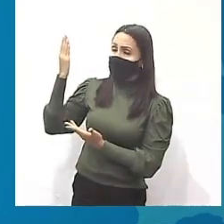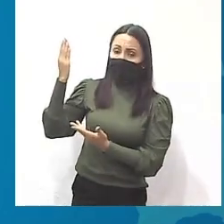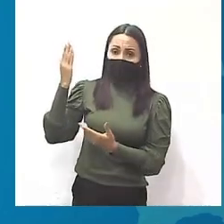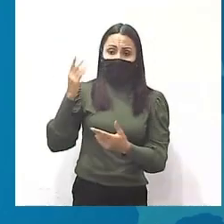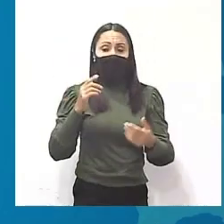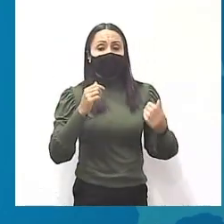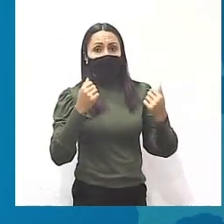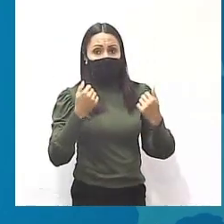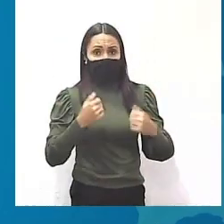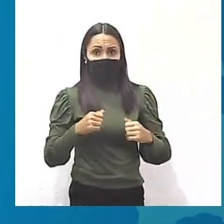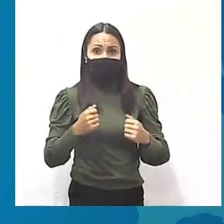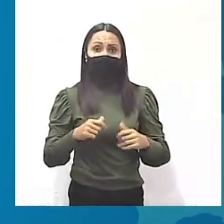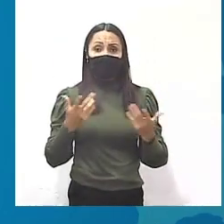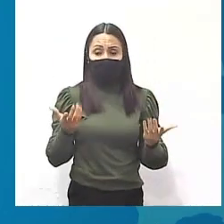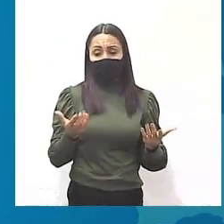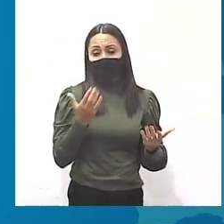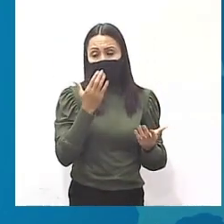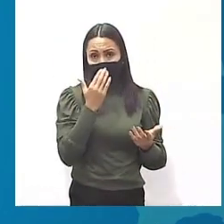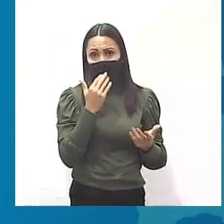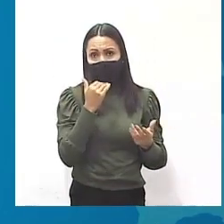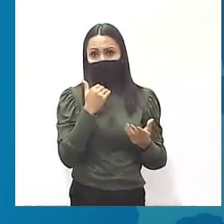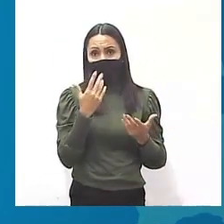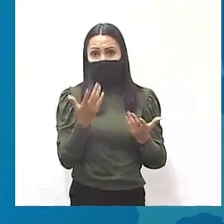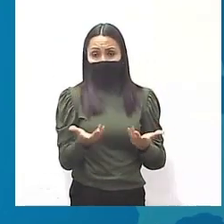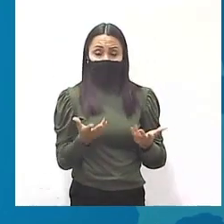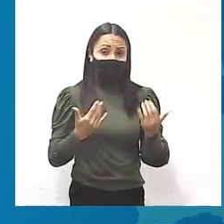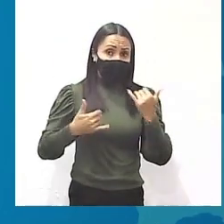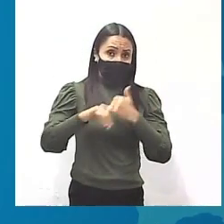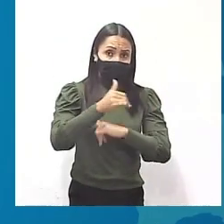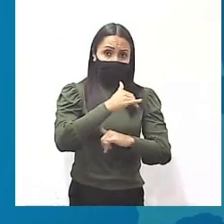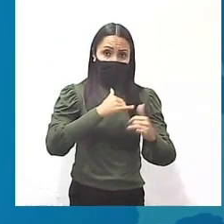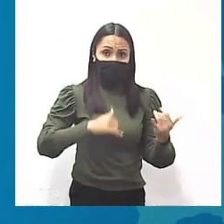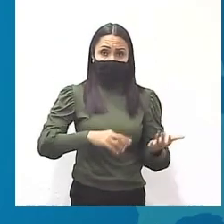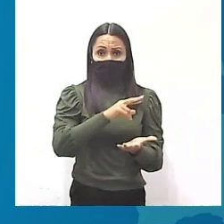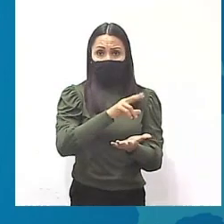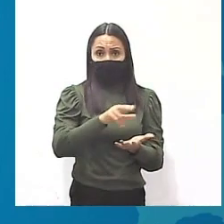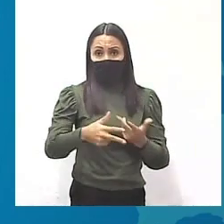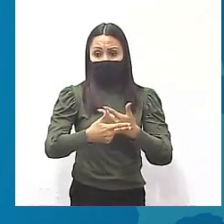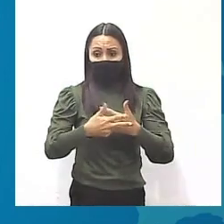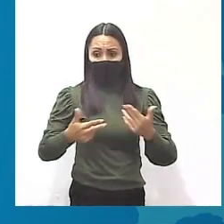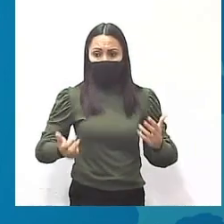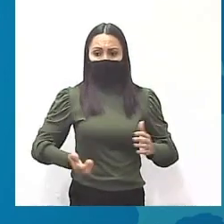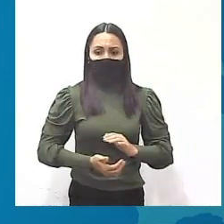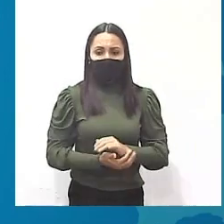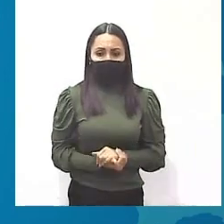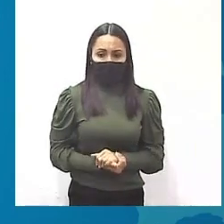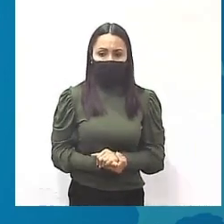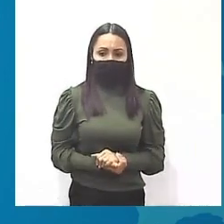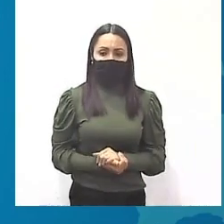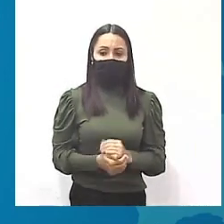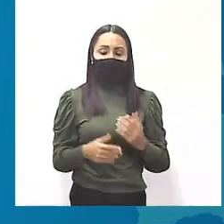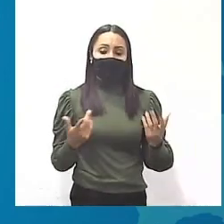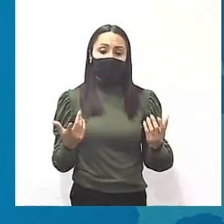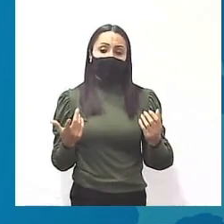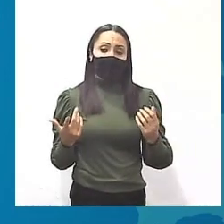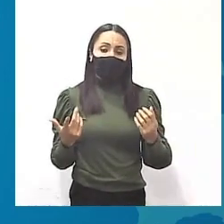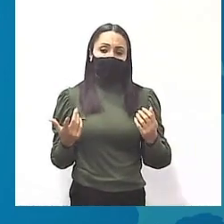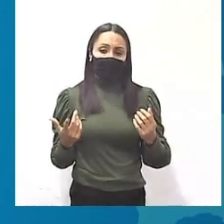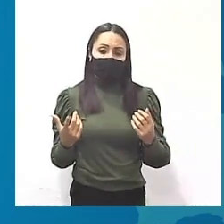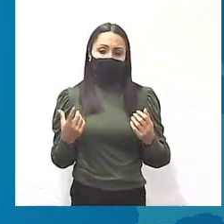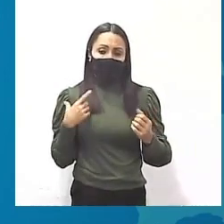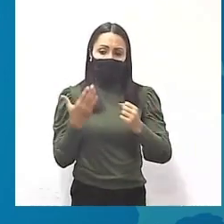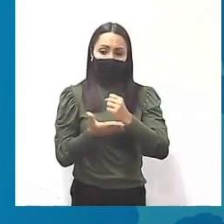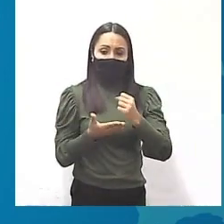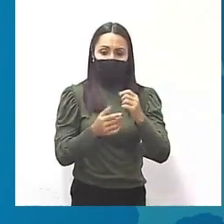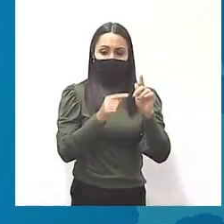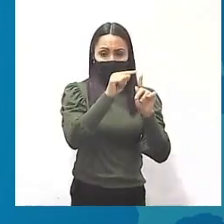necessidade básica da alimentação, energia e outras demandas, com base, lógico, nos